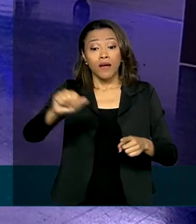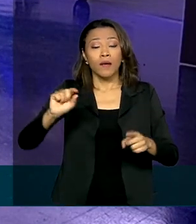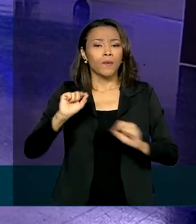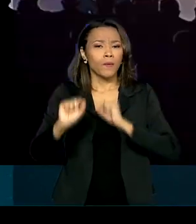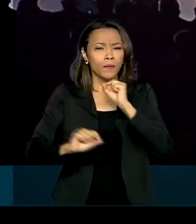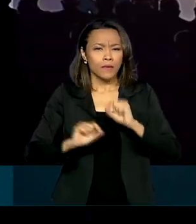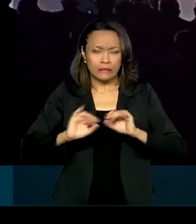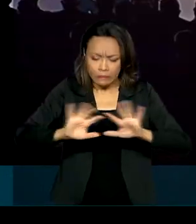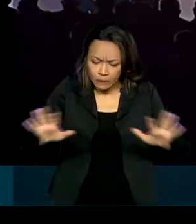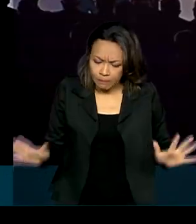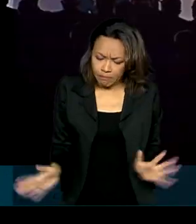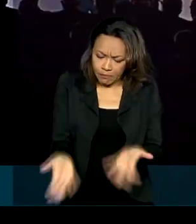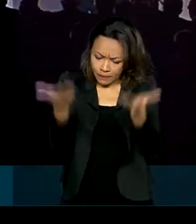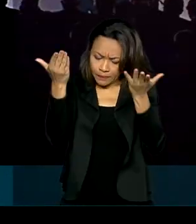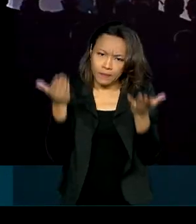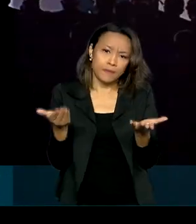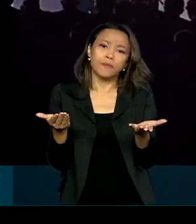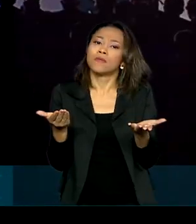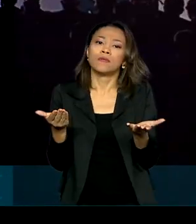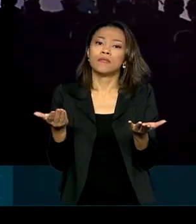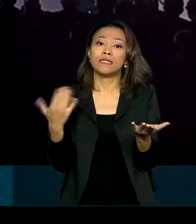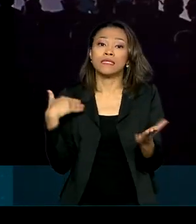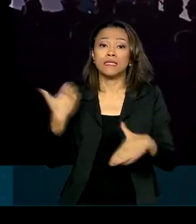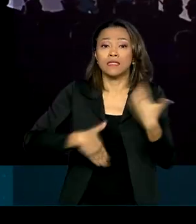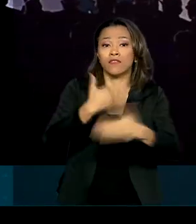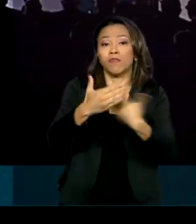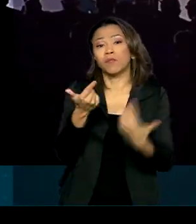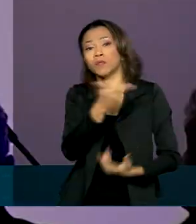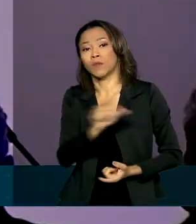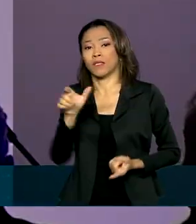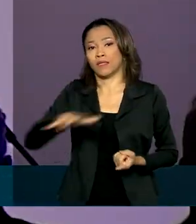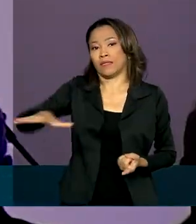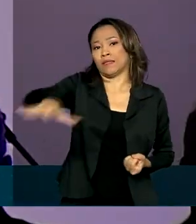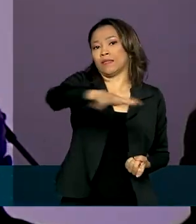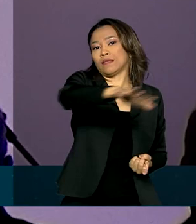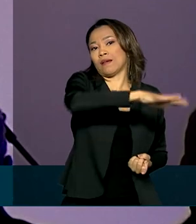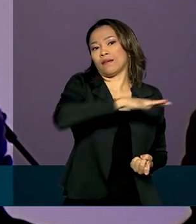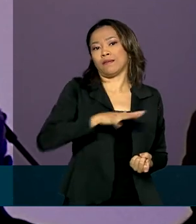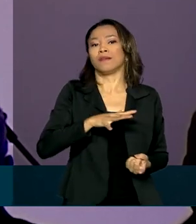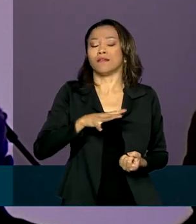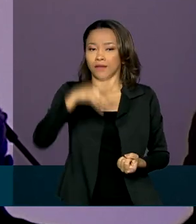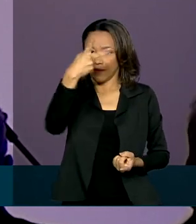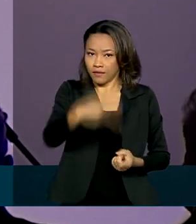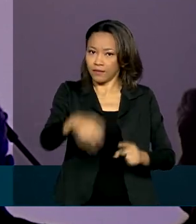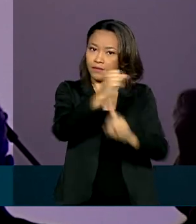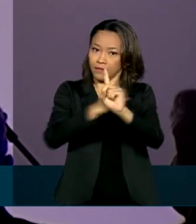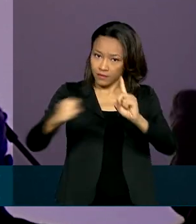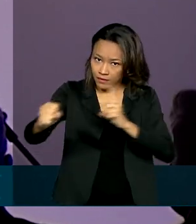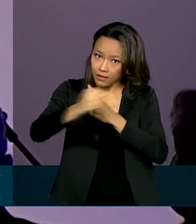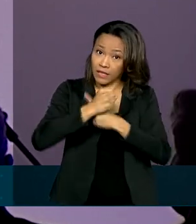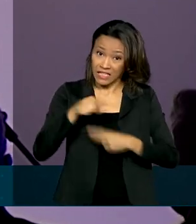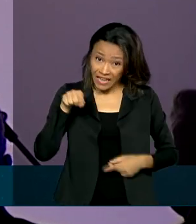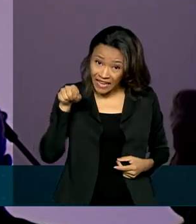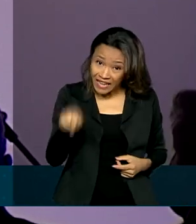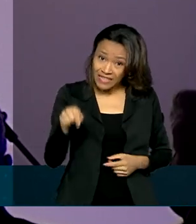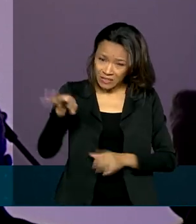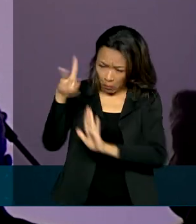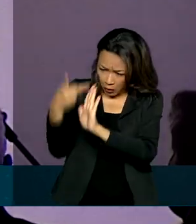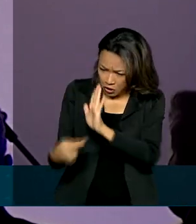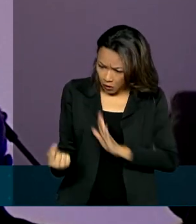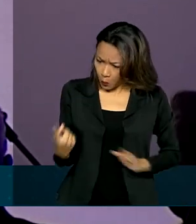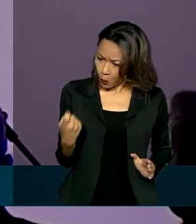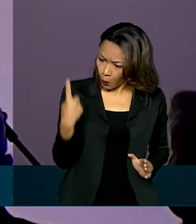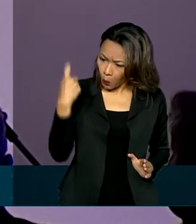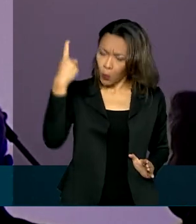o desenvolvimento de outros setores da economia brasileira. Este não é um projeto exclusivo da